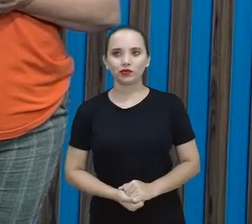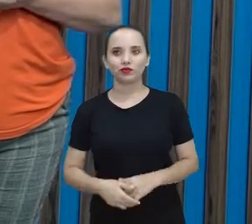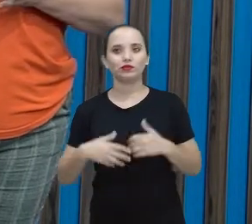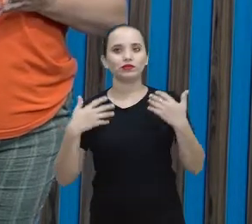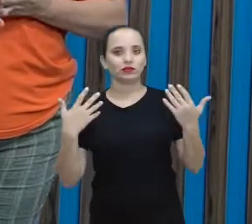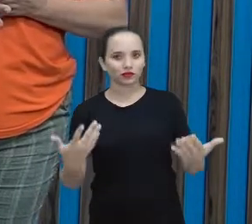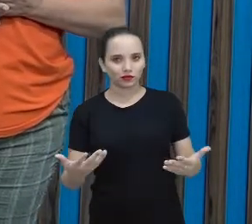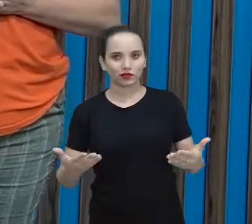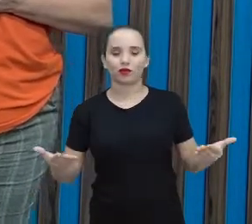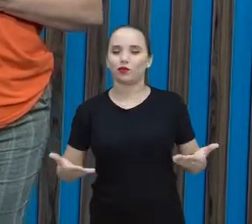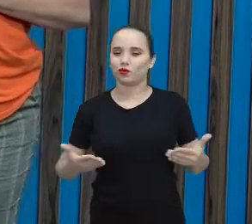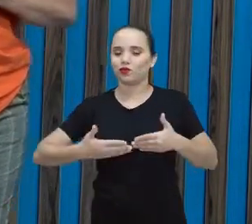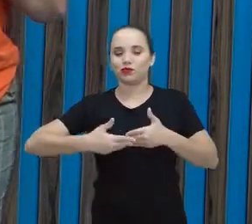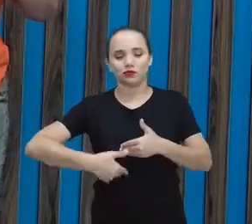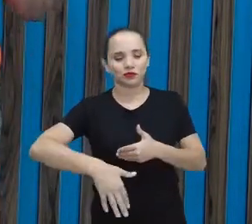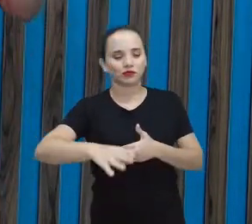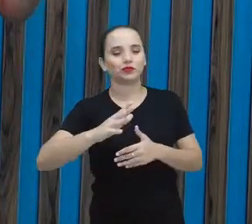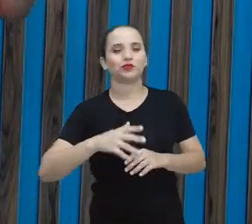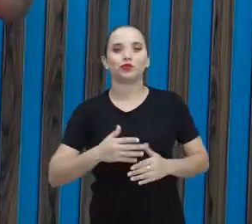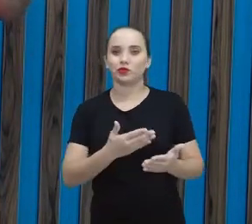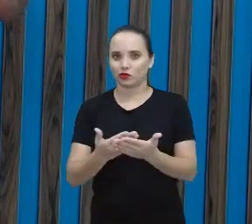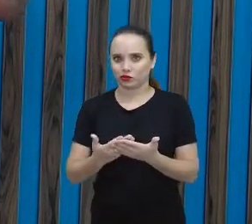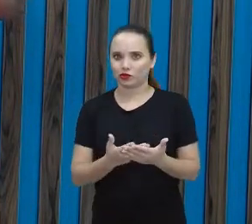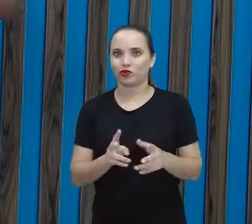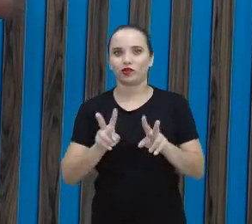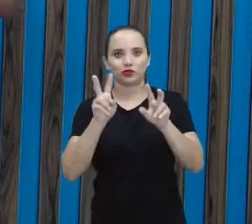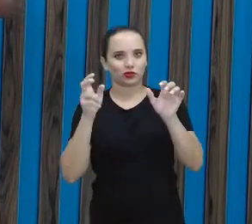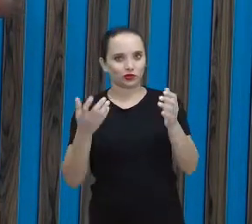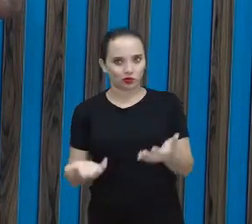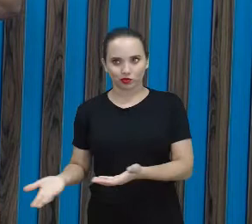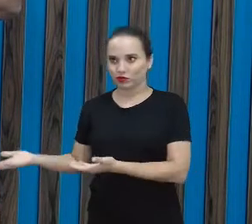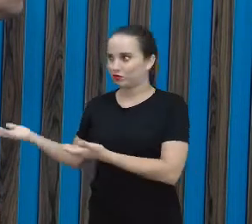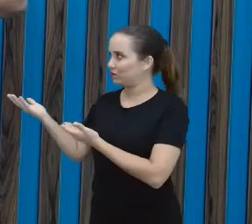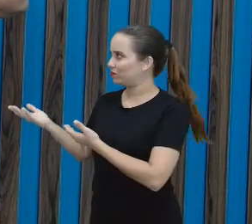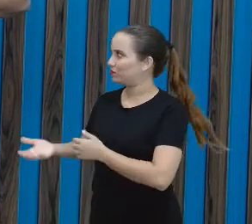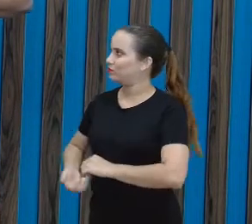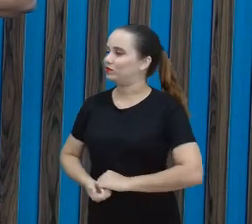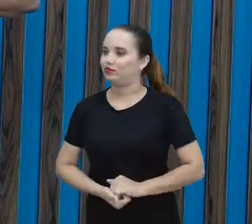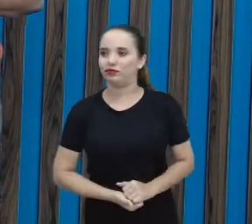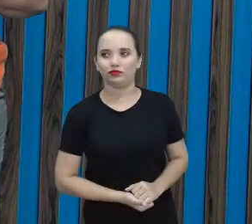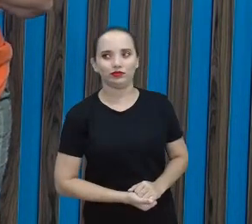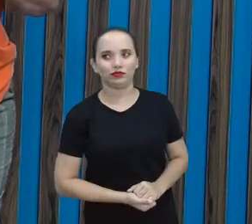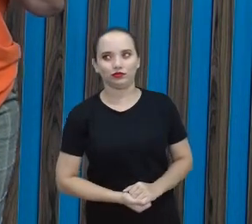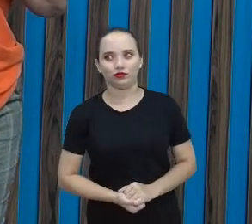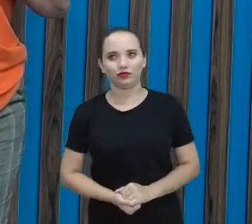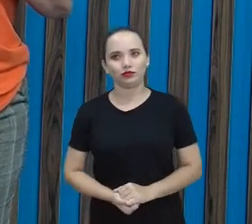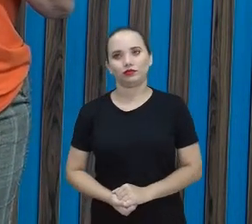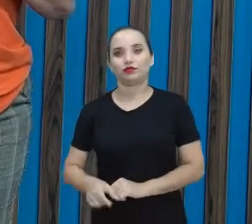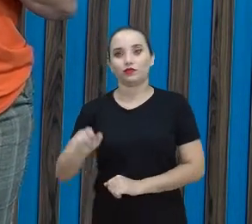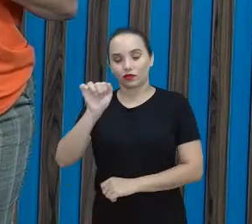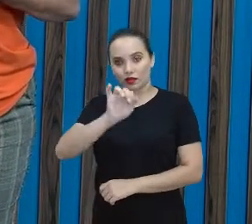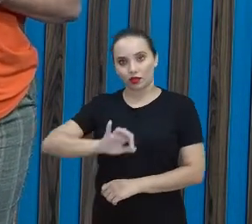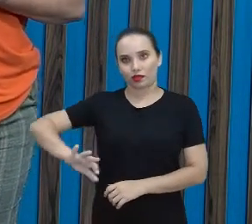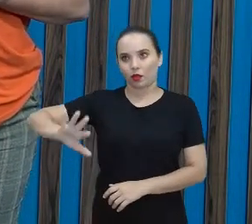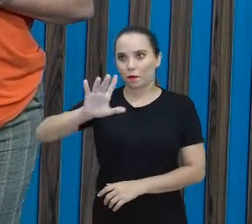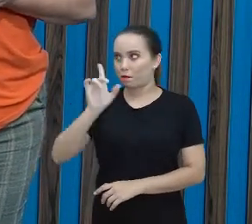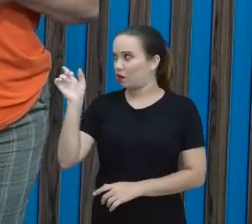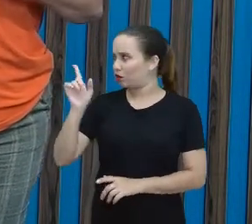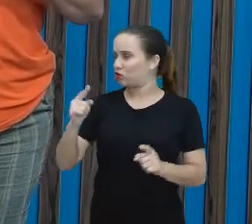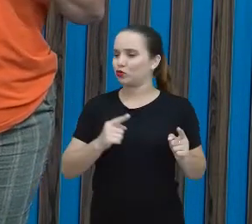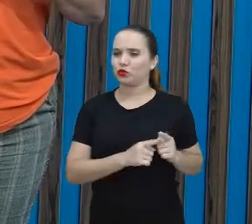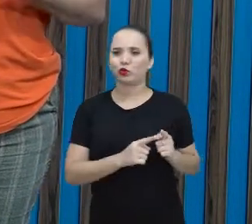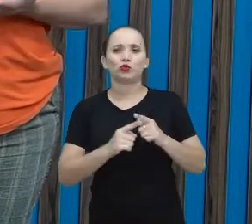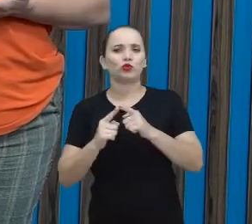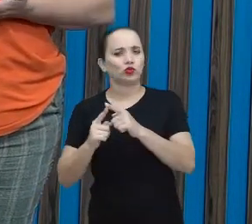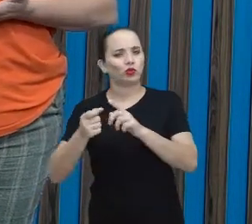Então, hoje a gente vai falar disso, tem aí a nossa imagem bonita, né, com os tipos armoriais,